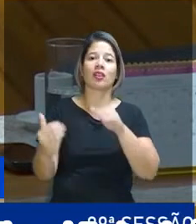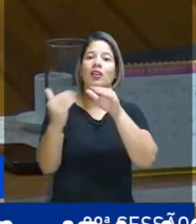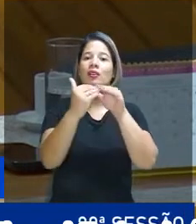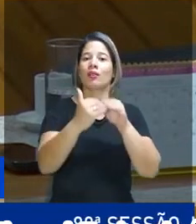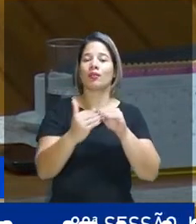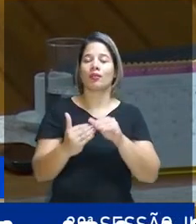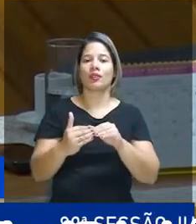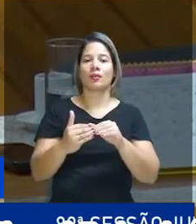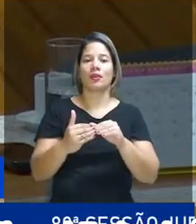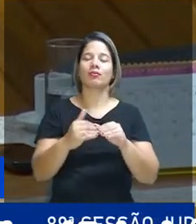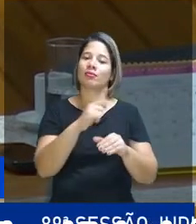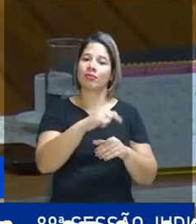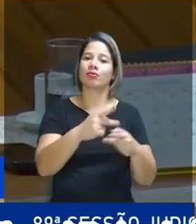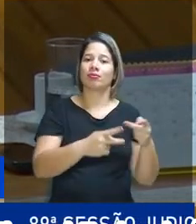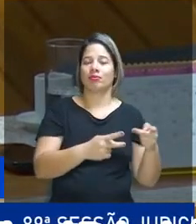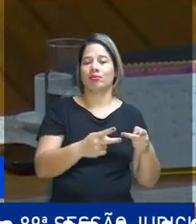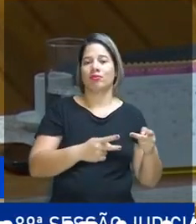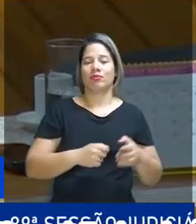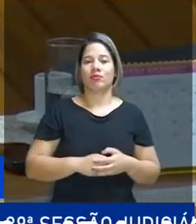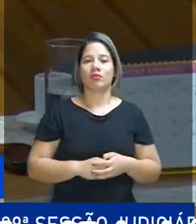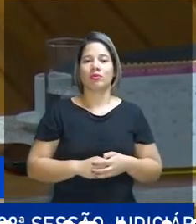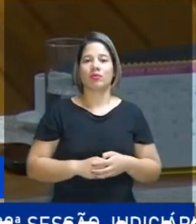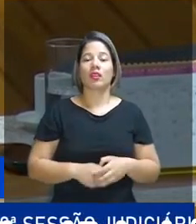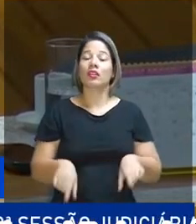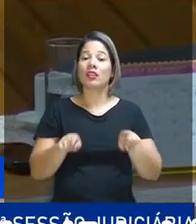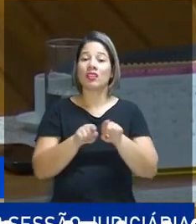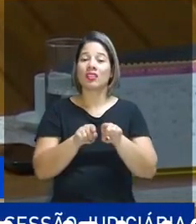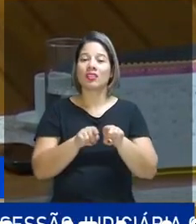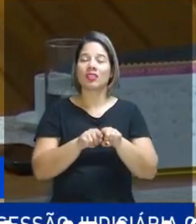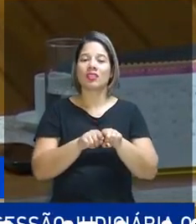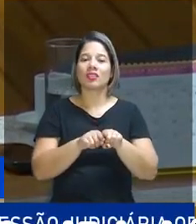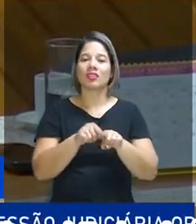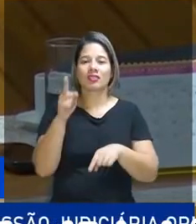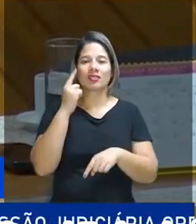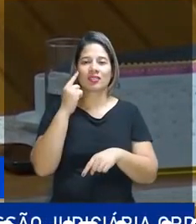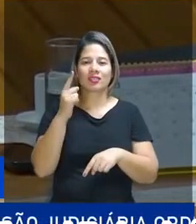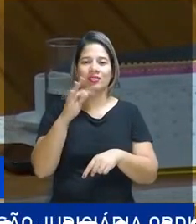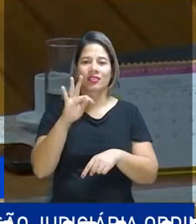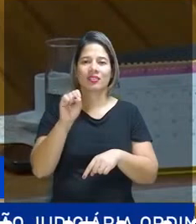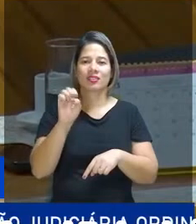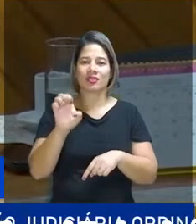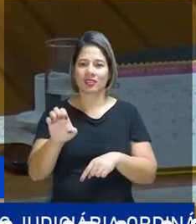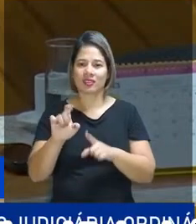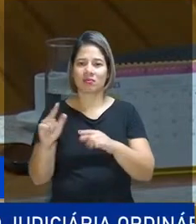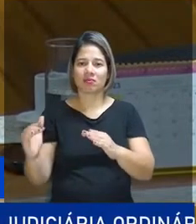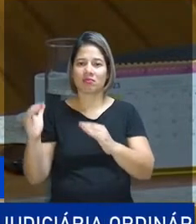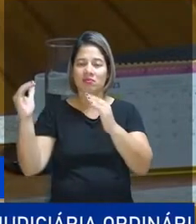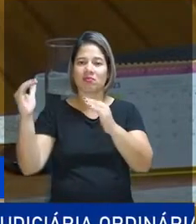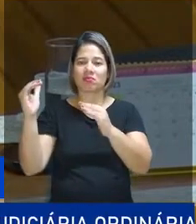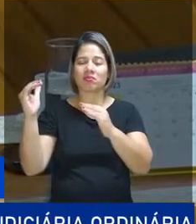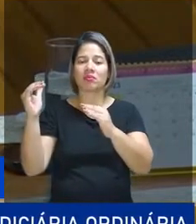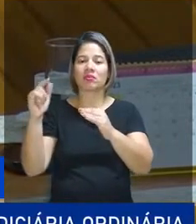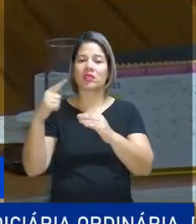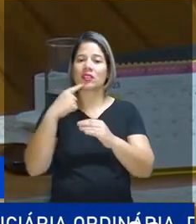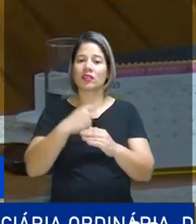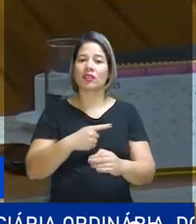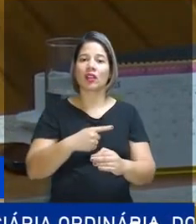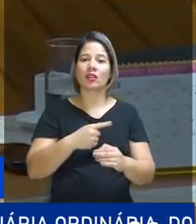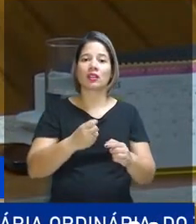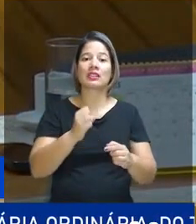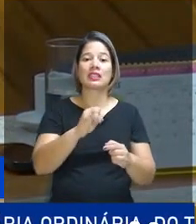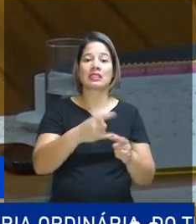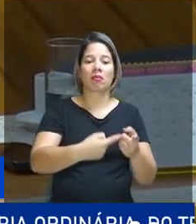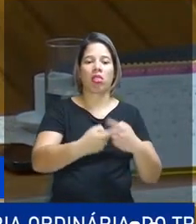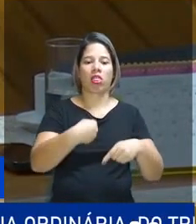afirmativas. E, conforme já precedente do próprio Supremo Tribunal Federal, é vedado o retrocesso. Então,